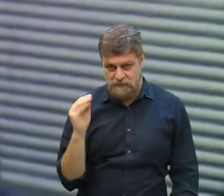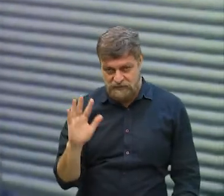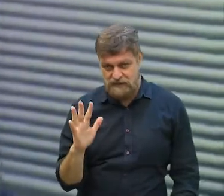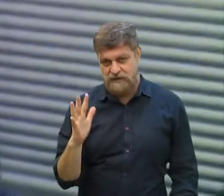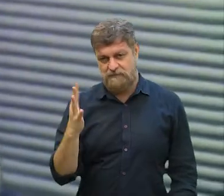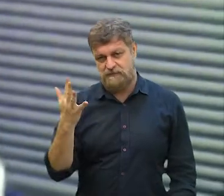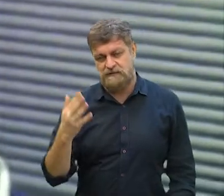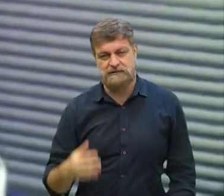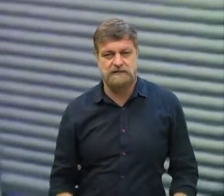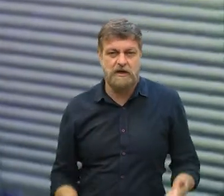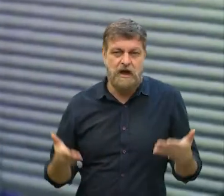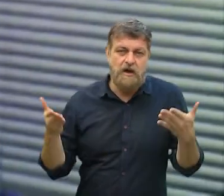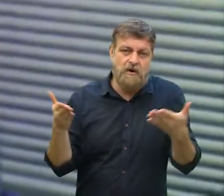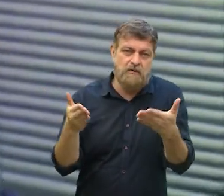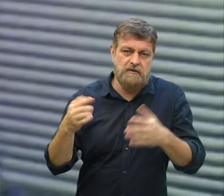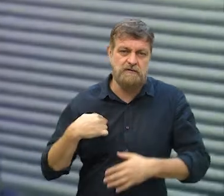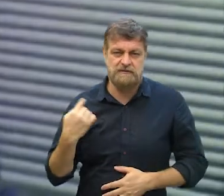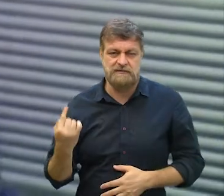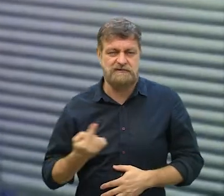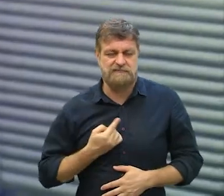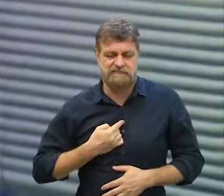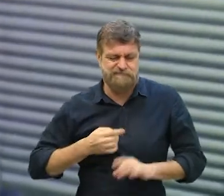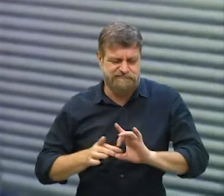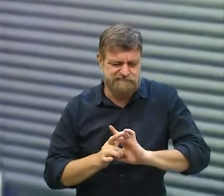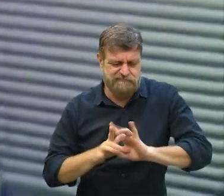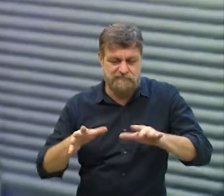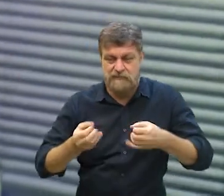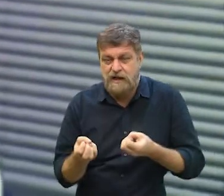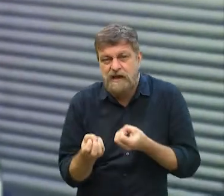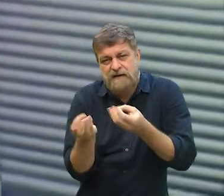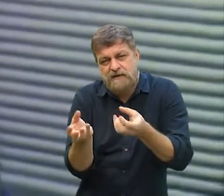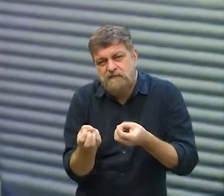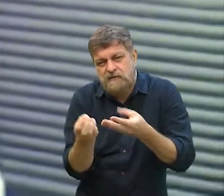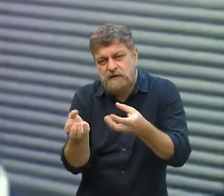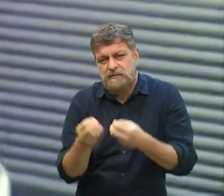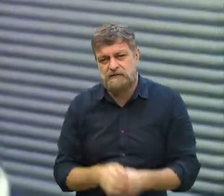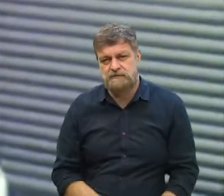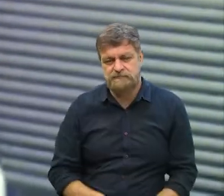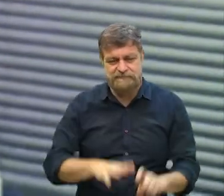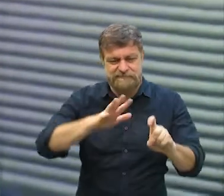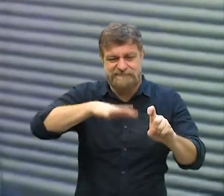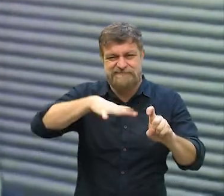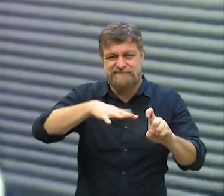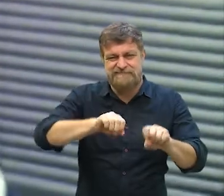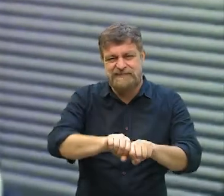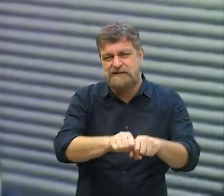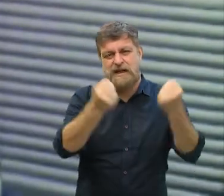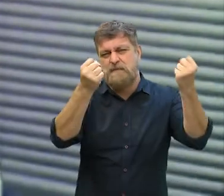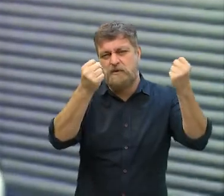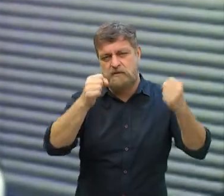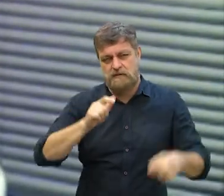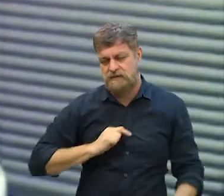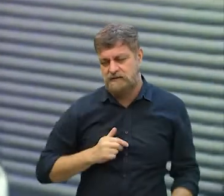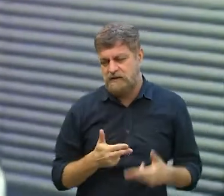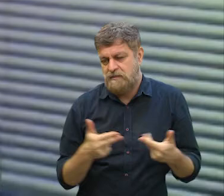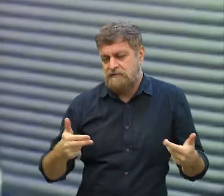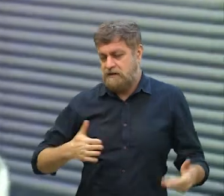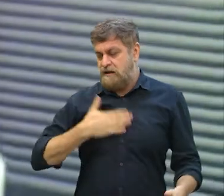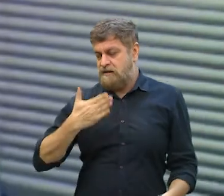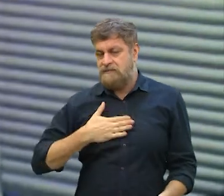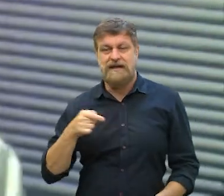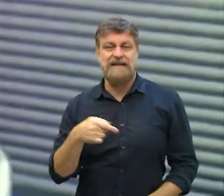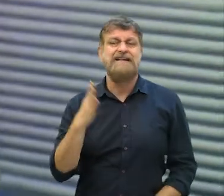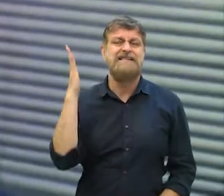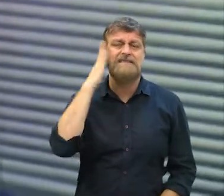coisa conduz, que vai bem, porque hoje está tão com acesso à informação, desmistificou tanto a coisa, que não é mais